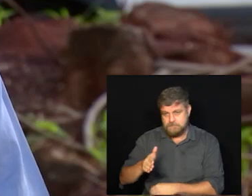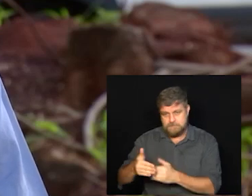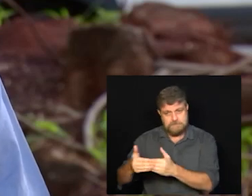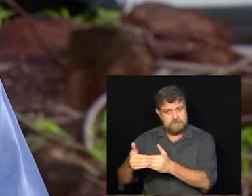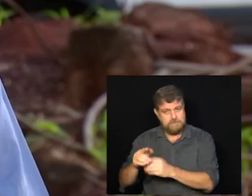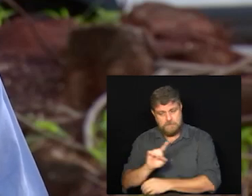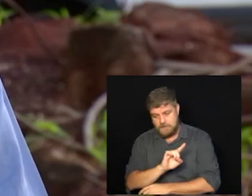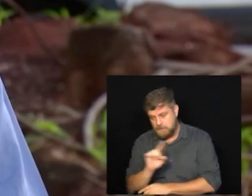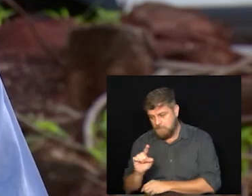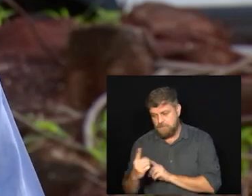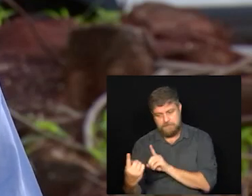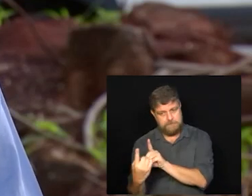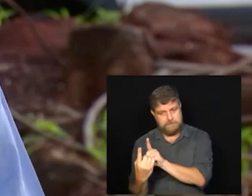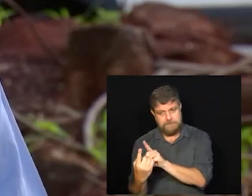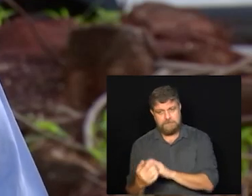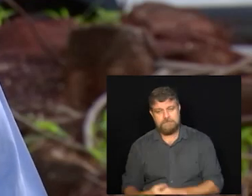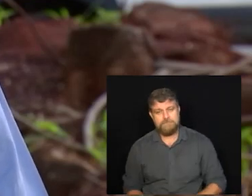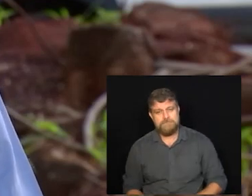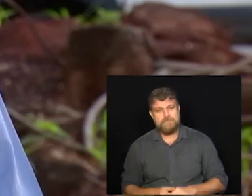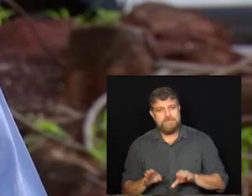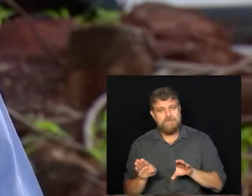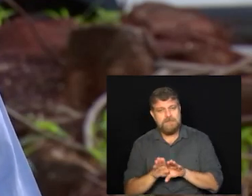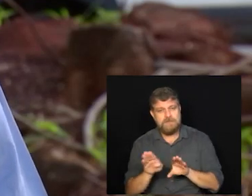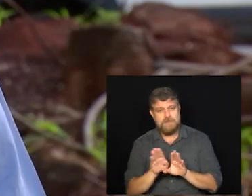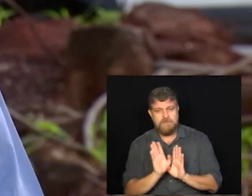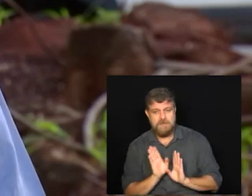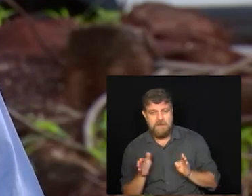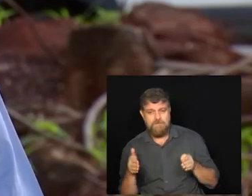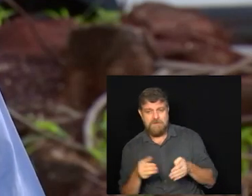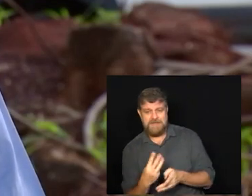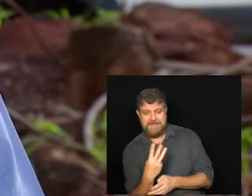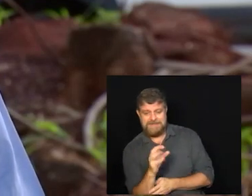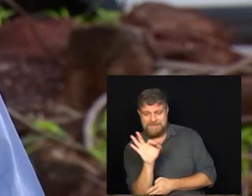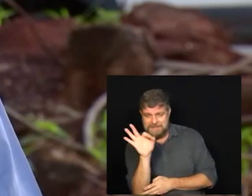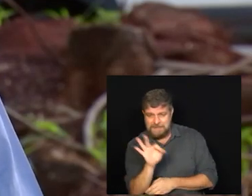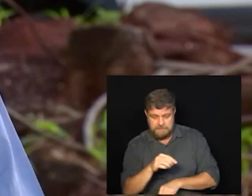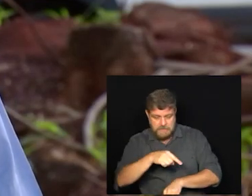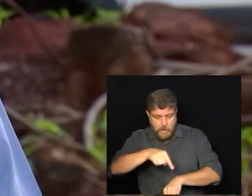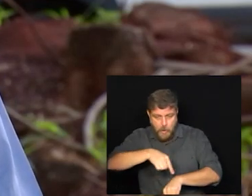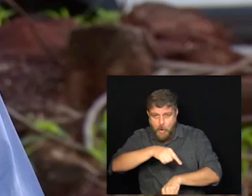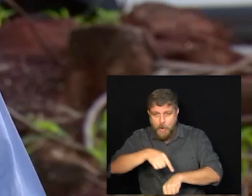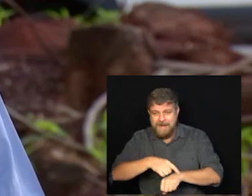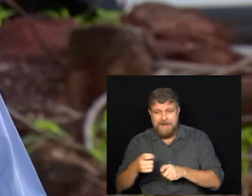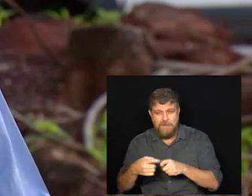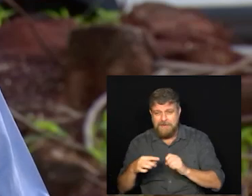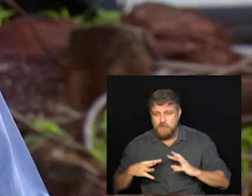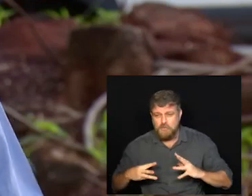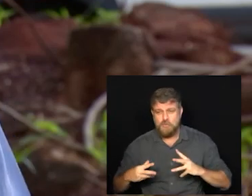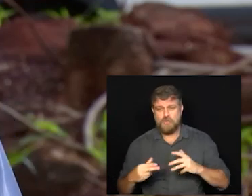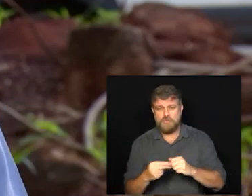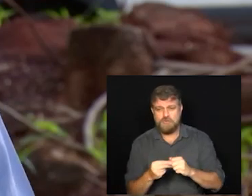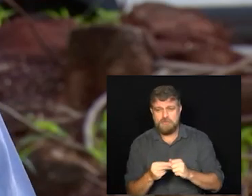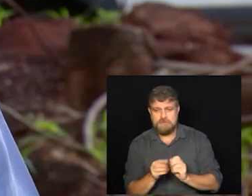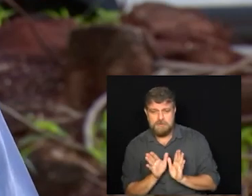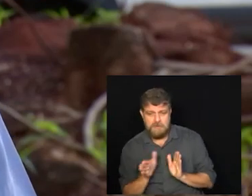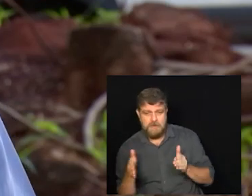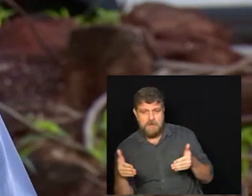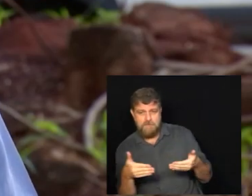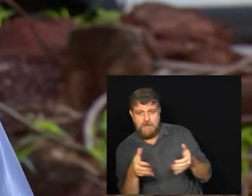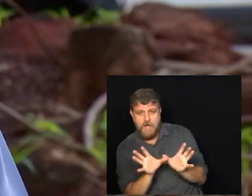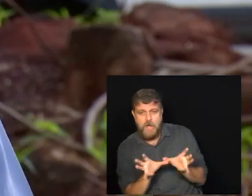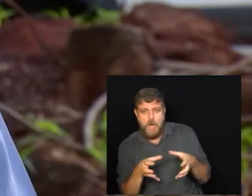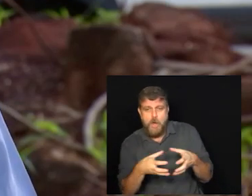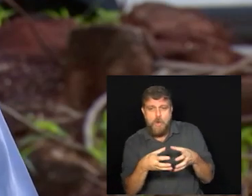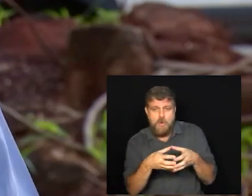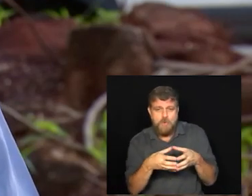novos, né? E a dedicação de 30% da carga horária de todos os médicos para compor